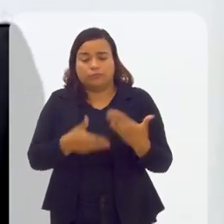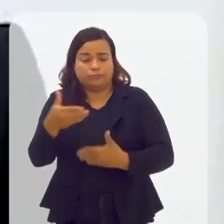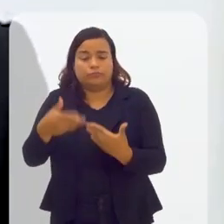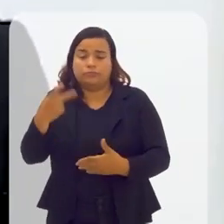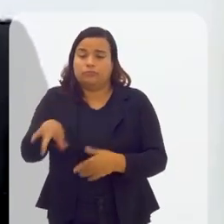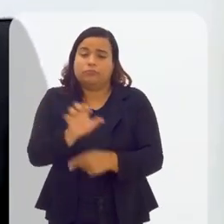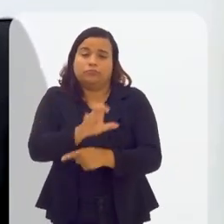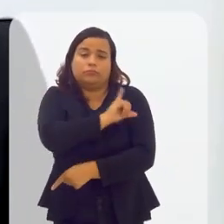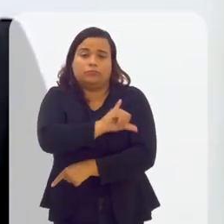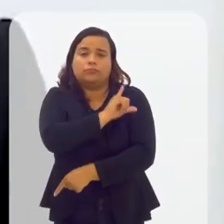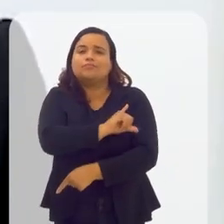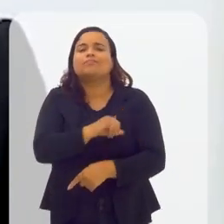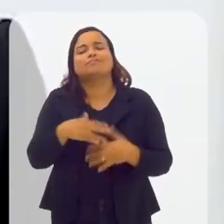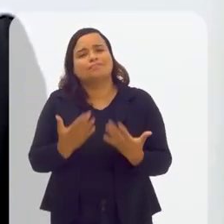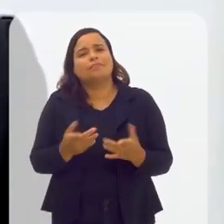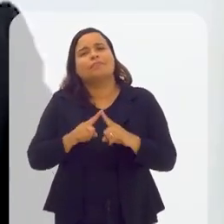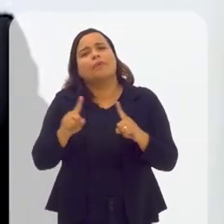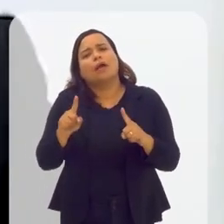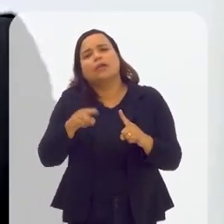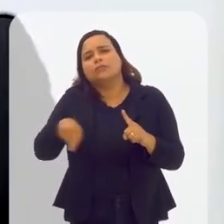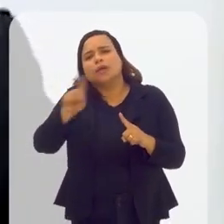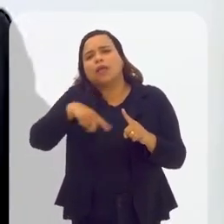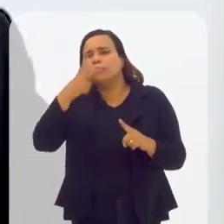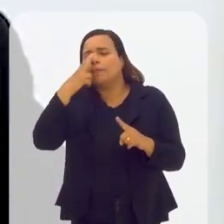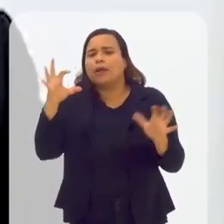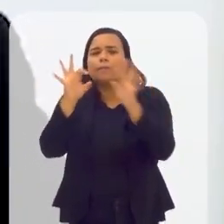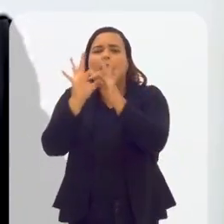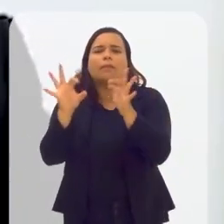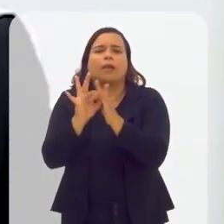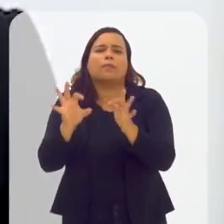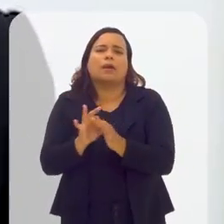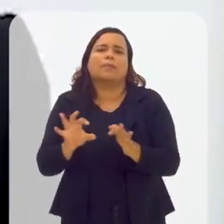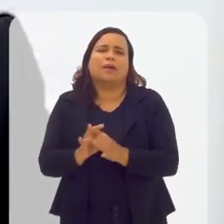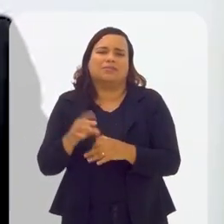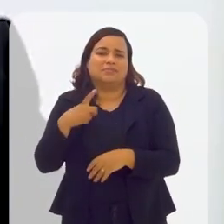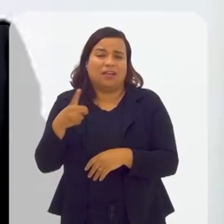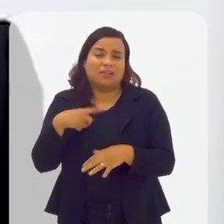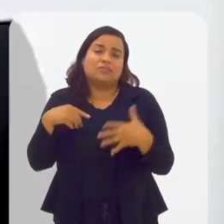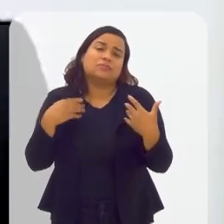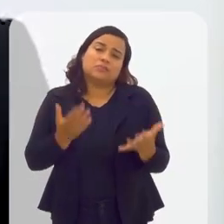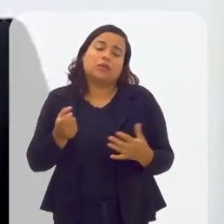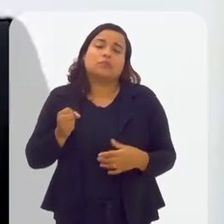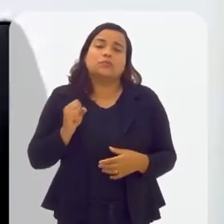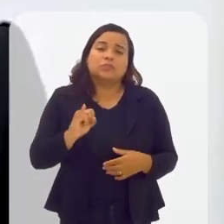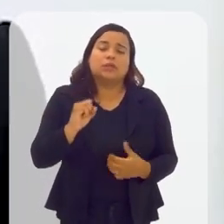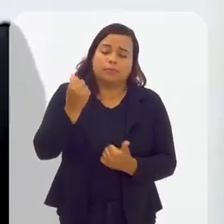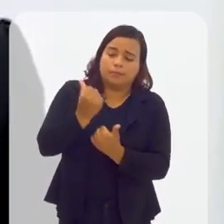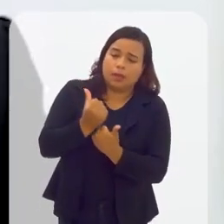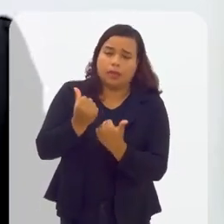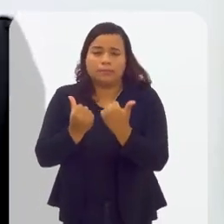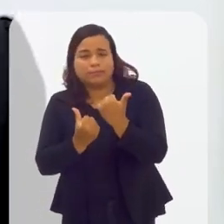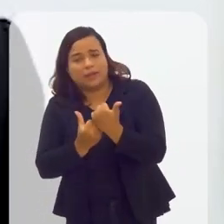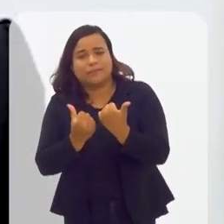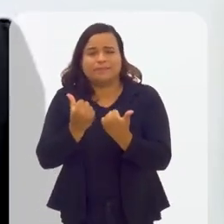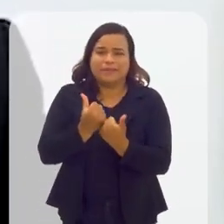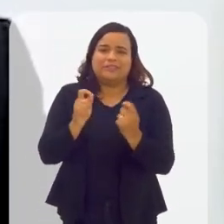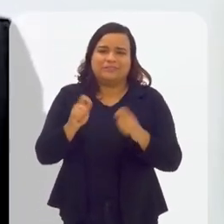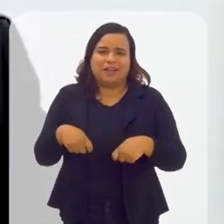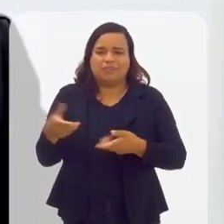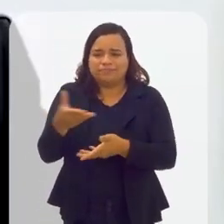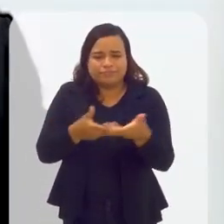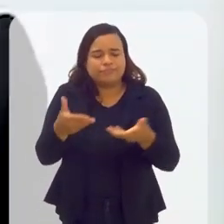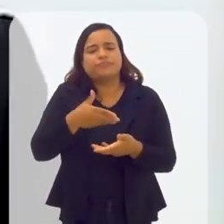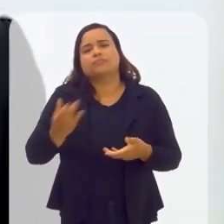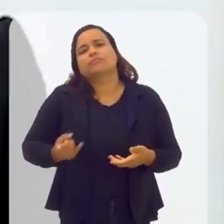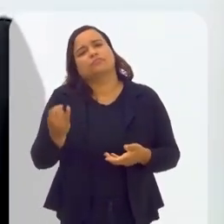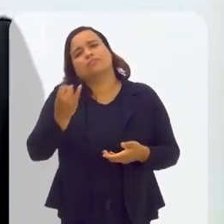nosso estado, mas eles se cruzam como tema. Então, onde a gente puder colaborar nessa